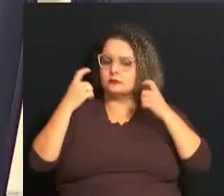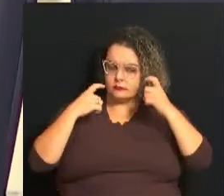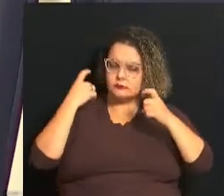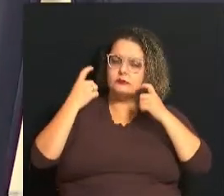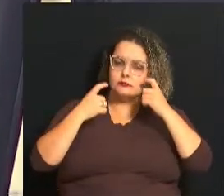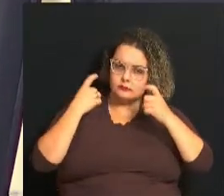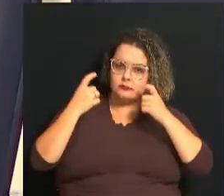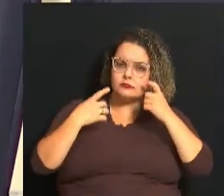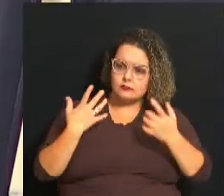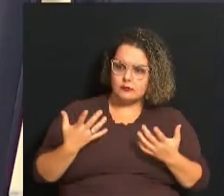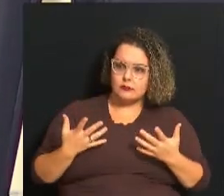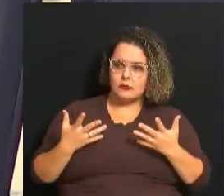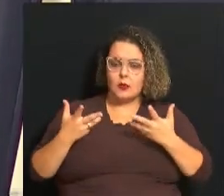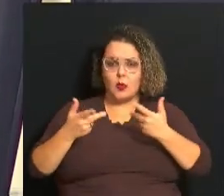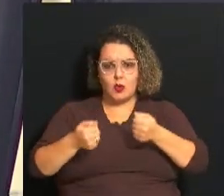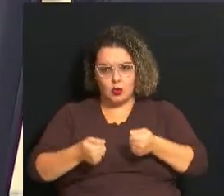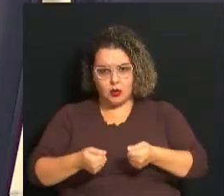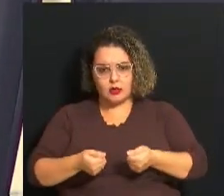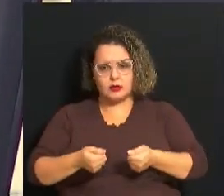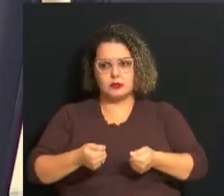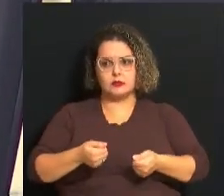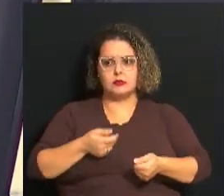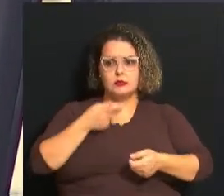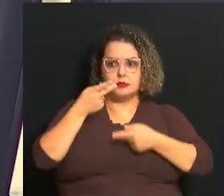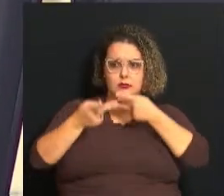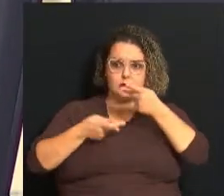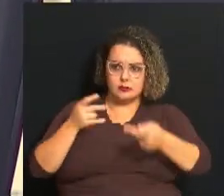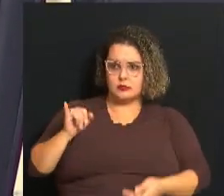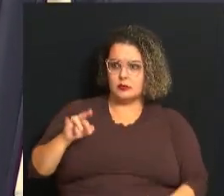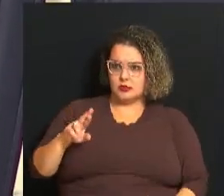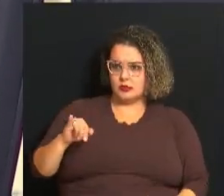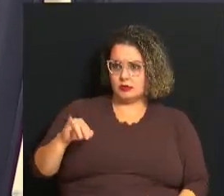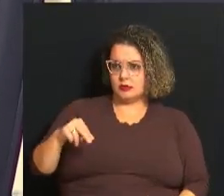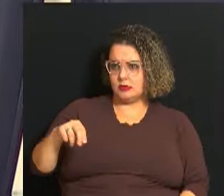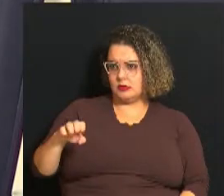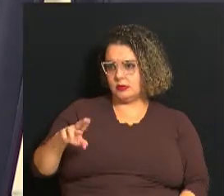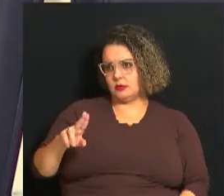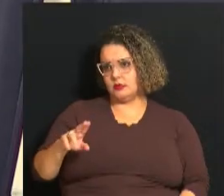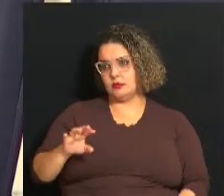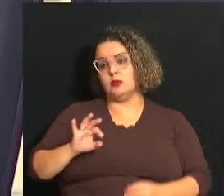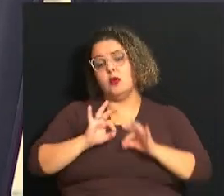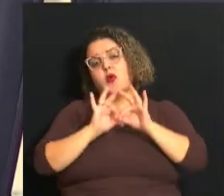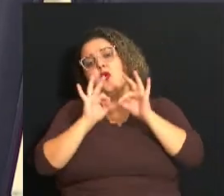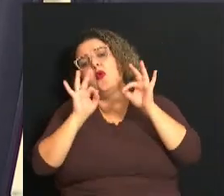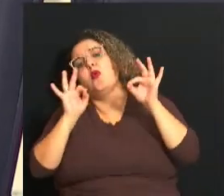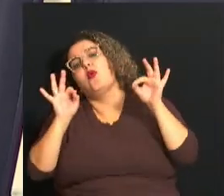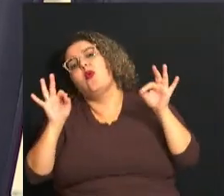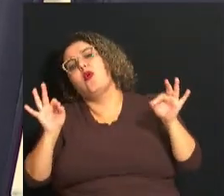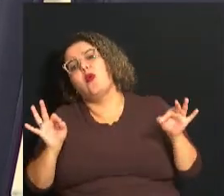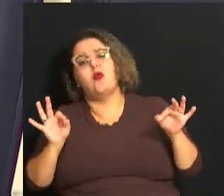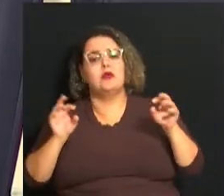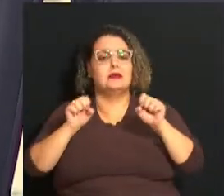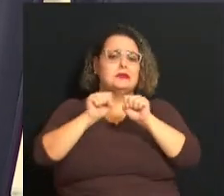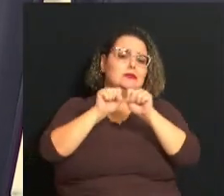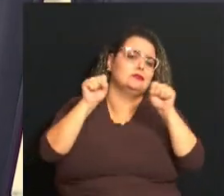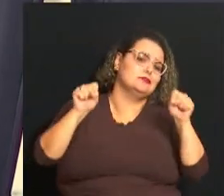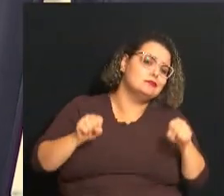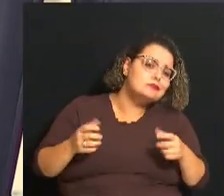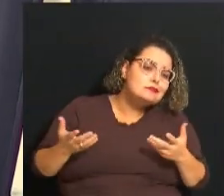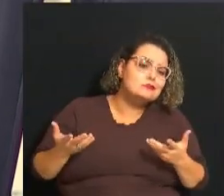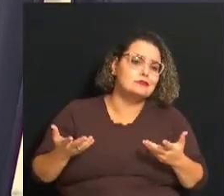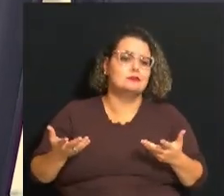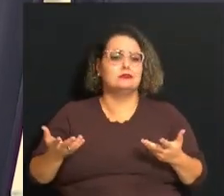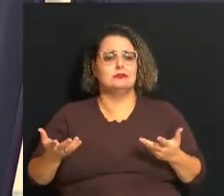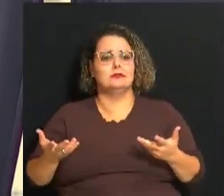Nessas questões todas que que você colocou ele nem eu quiser nós estamos longe ainda de ter um sistema né você mesmo colocou